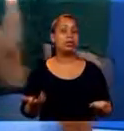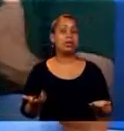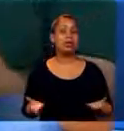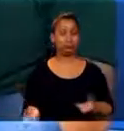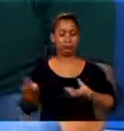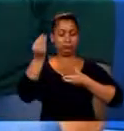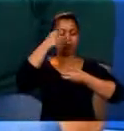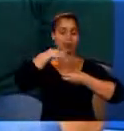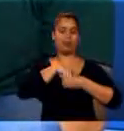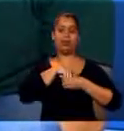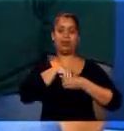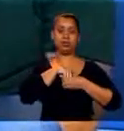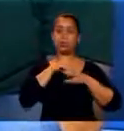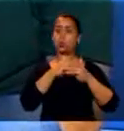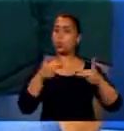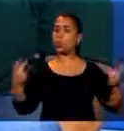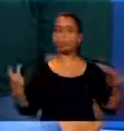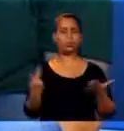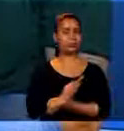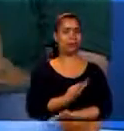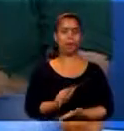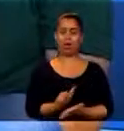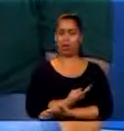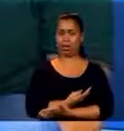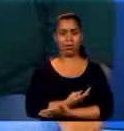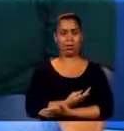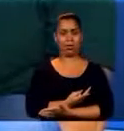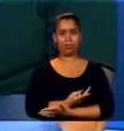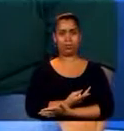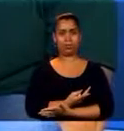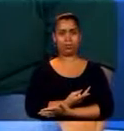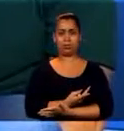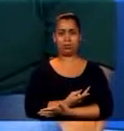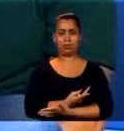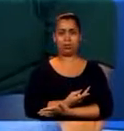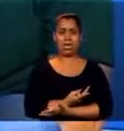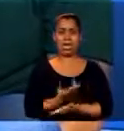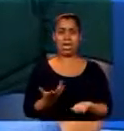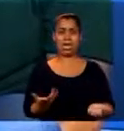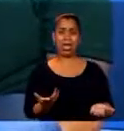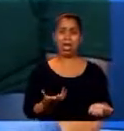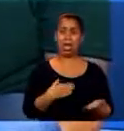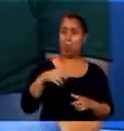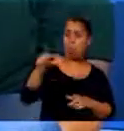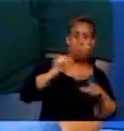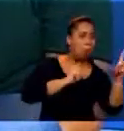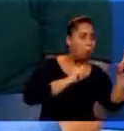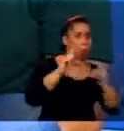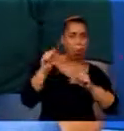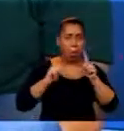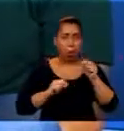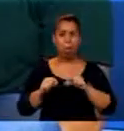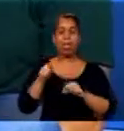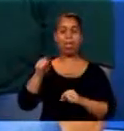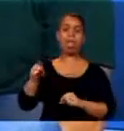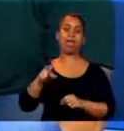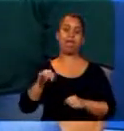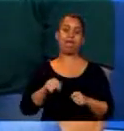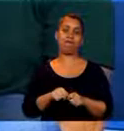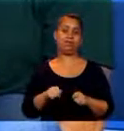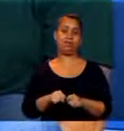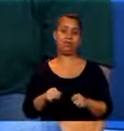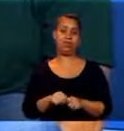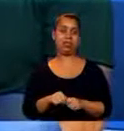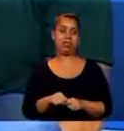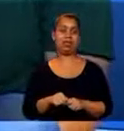elas internalizaram algo errado, elas internalizaram que eu elegi tal pessoa, ela que vai ter que fazer para mim, como